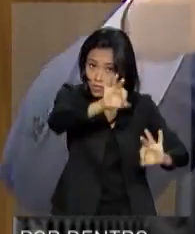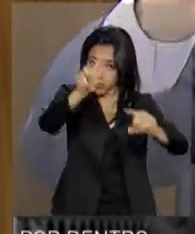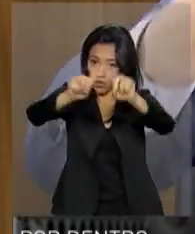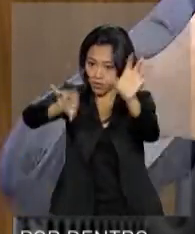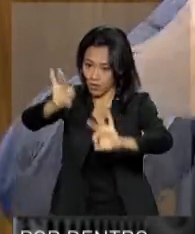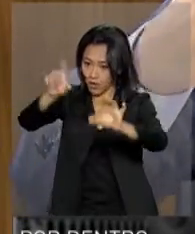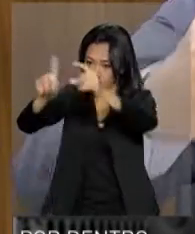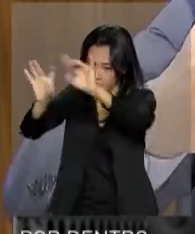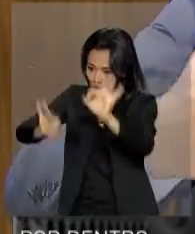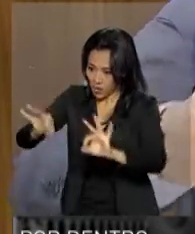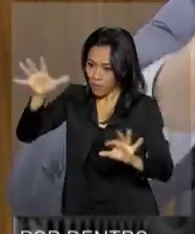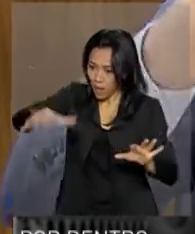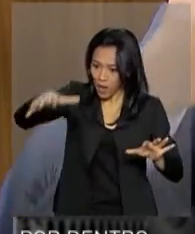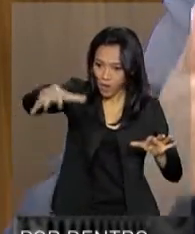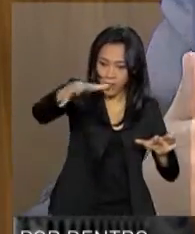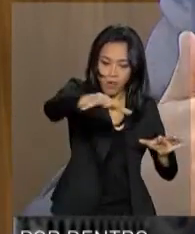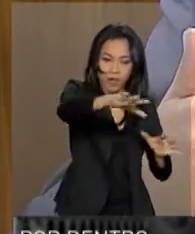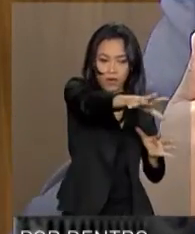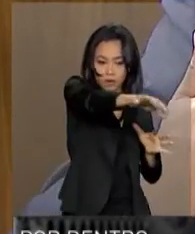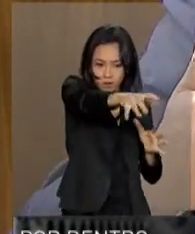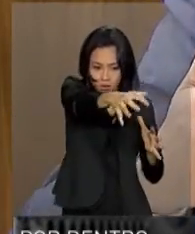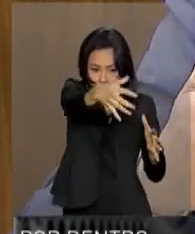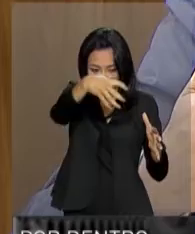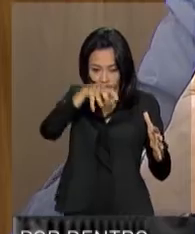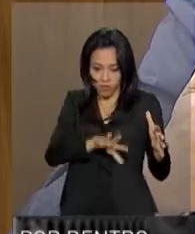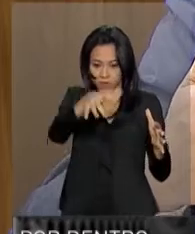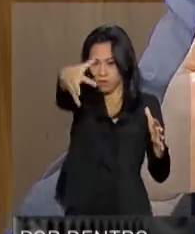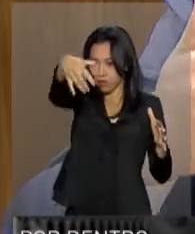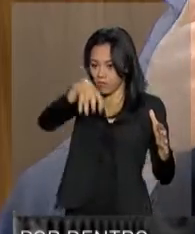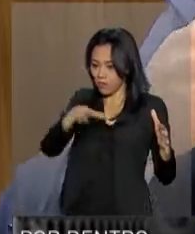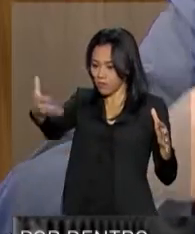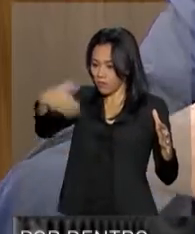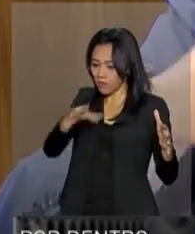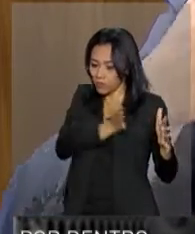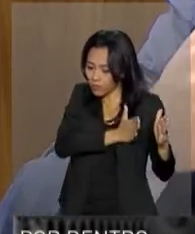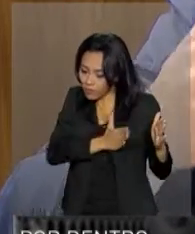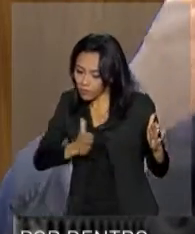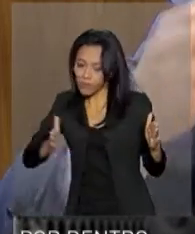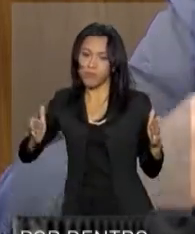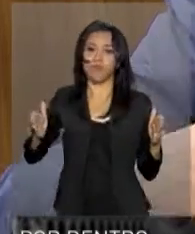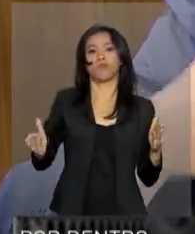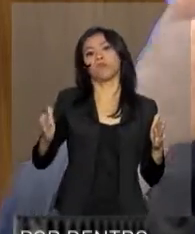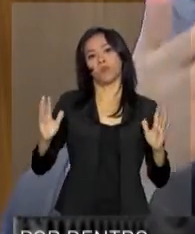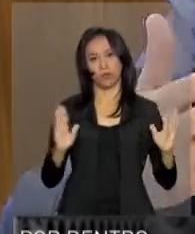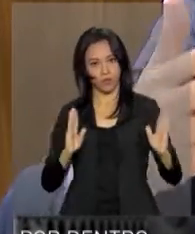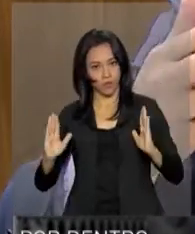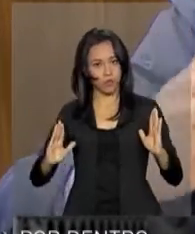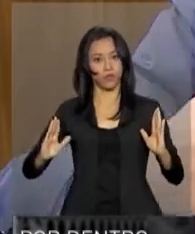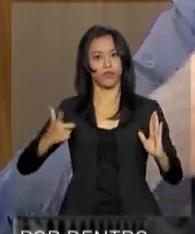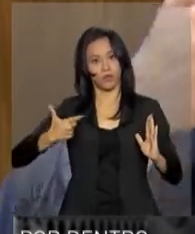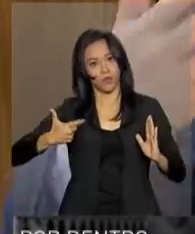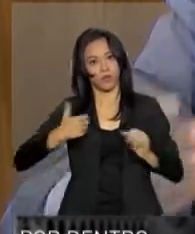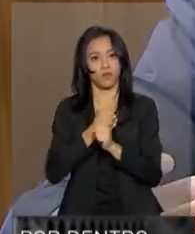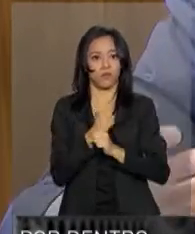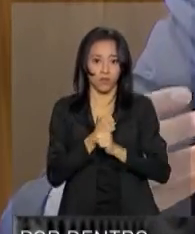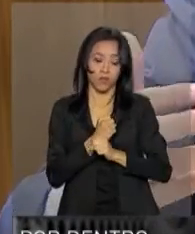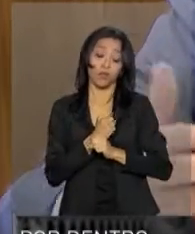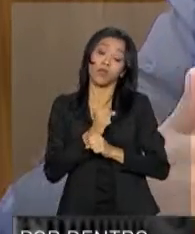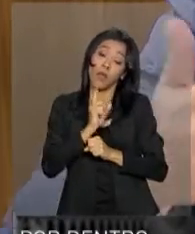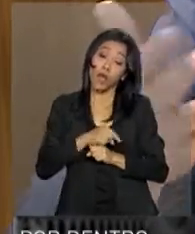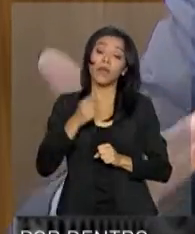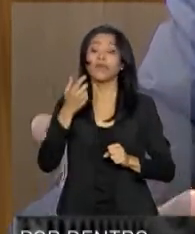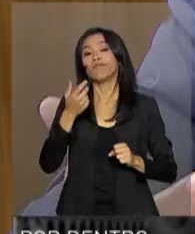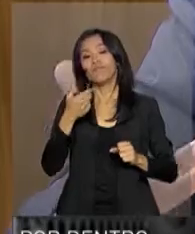esses planos regionais setoriais e consequentemente também o pt a então o que se busca se busca dentro do possível traçar um consenso